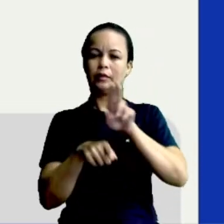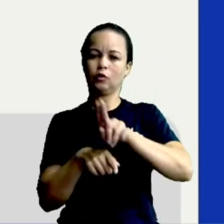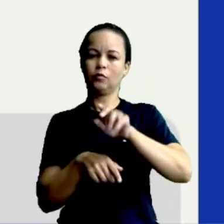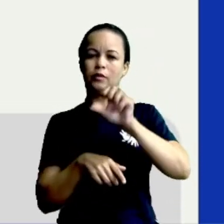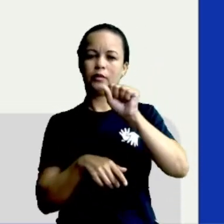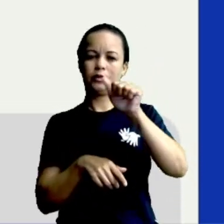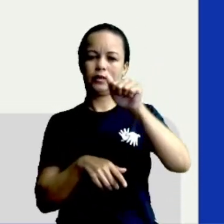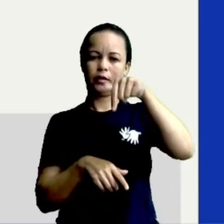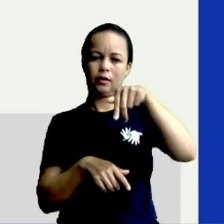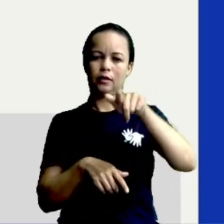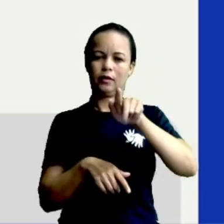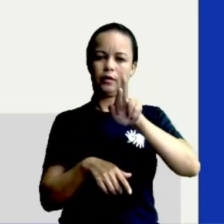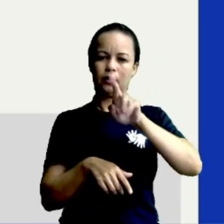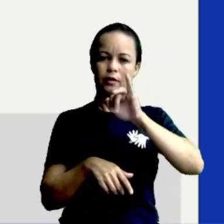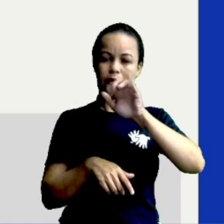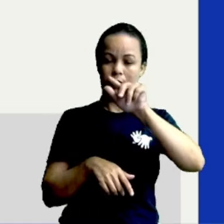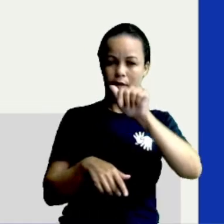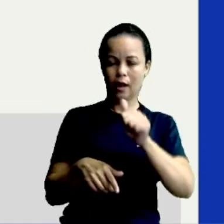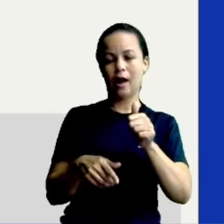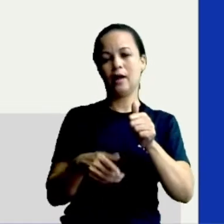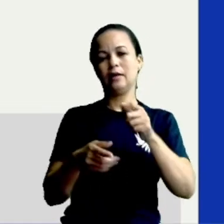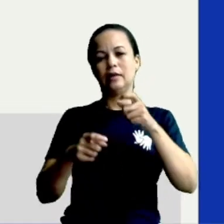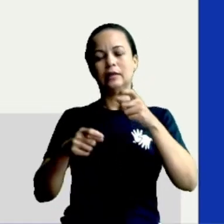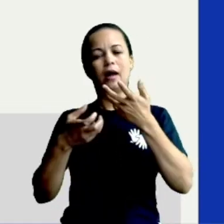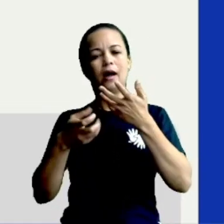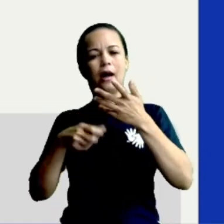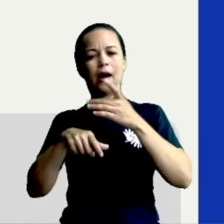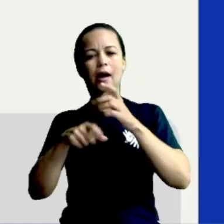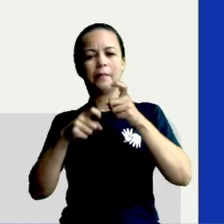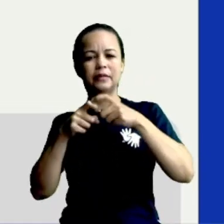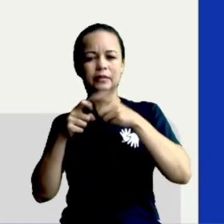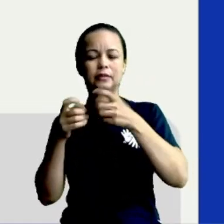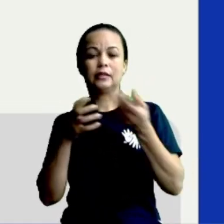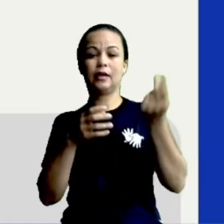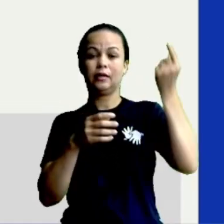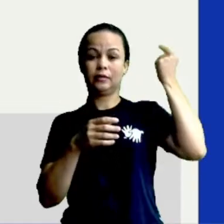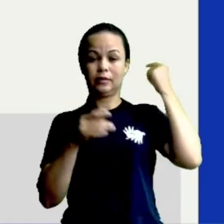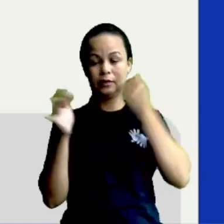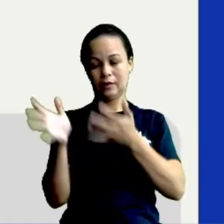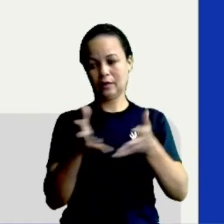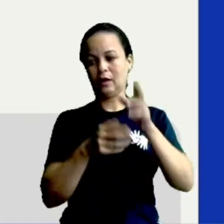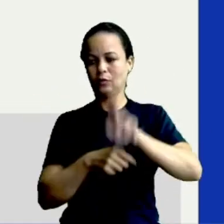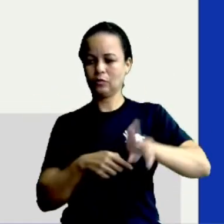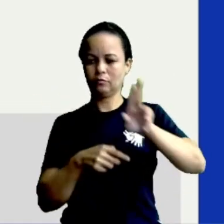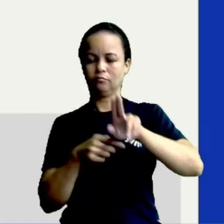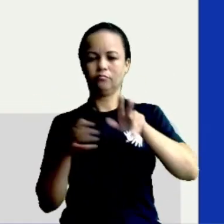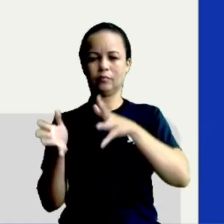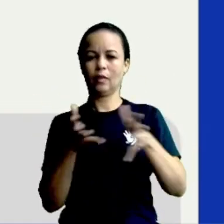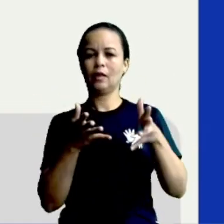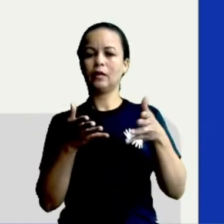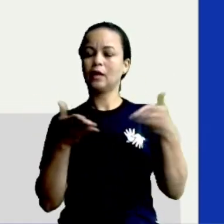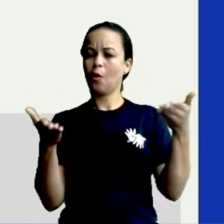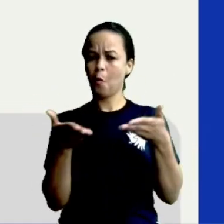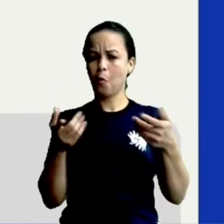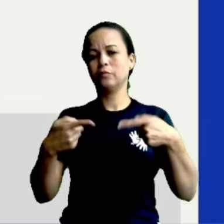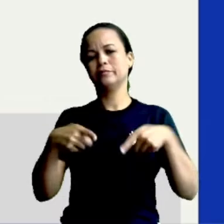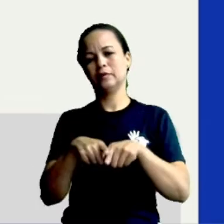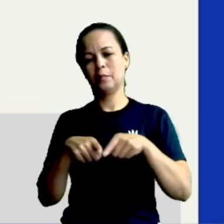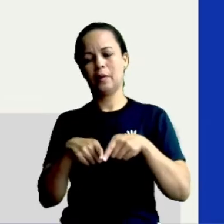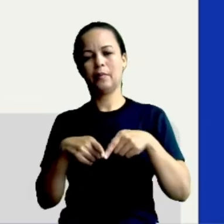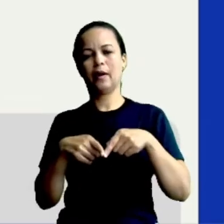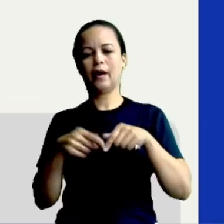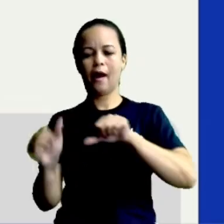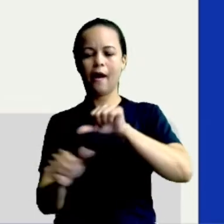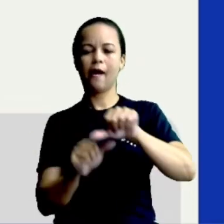em que eles eram utilizados na medicina antiga, até como forma de medicina alternativa hoje, para a renovação de sangue,